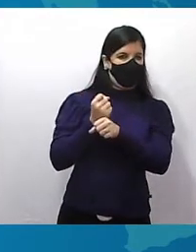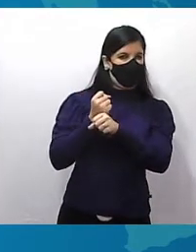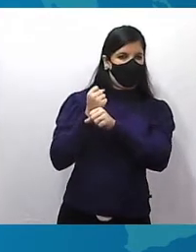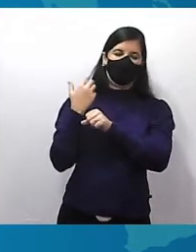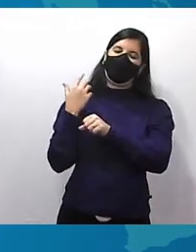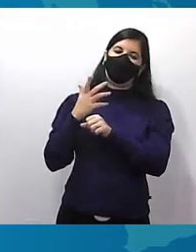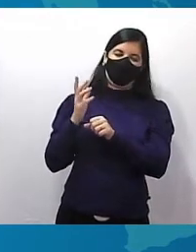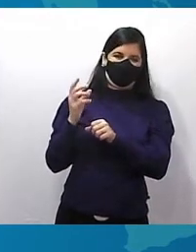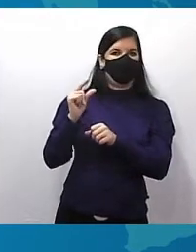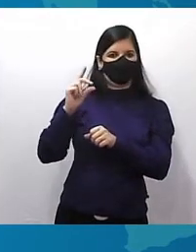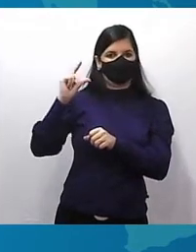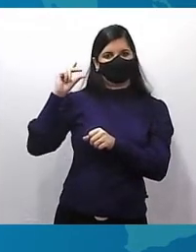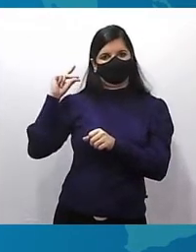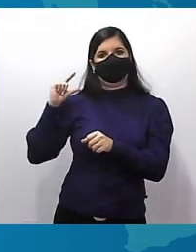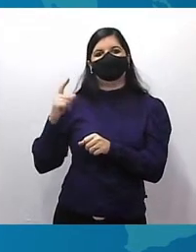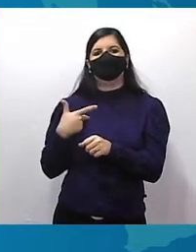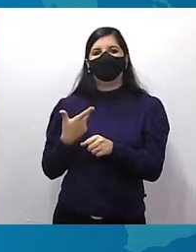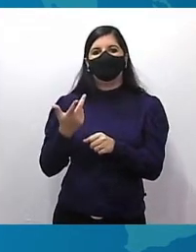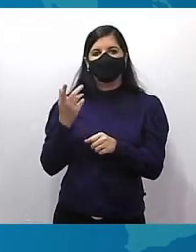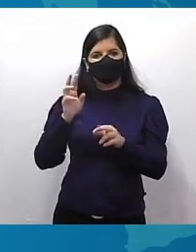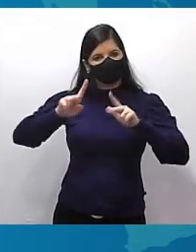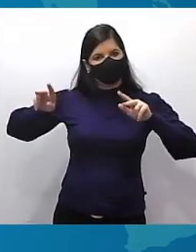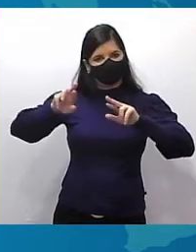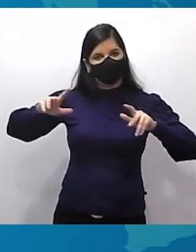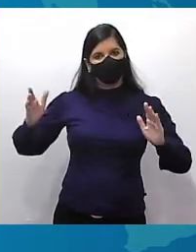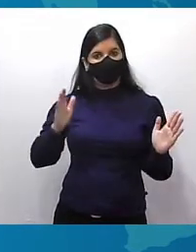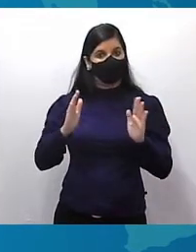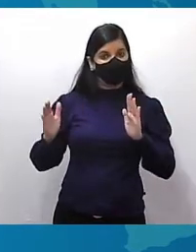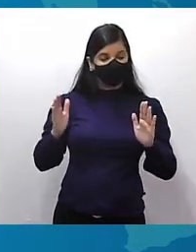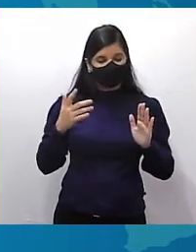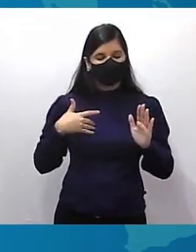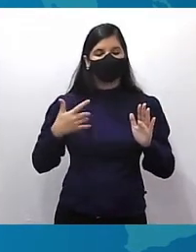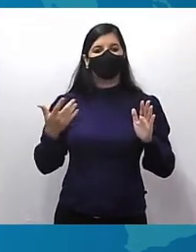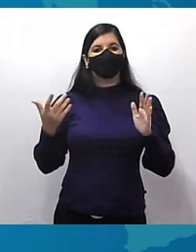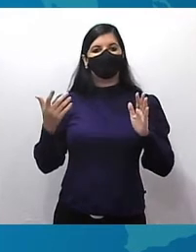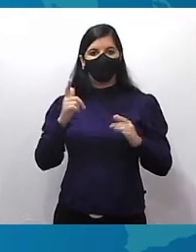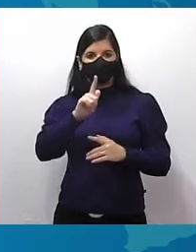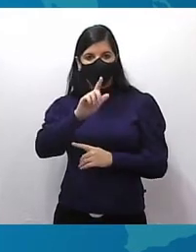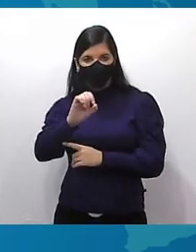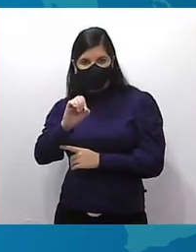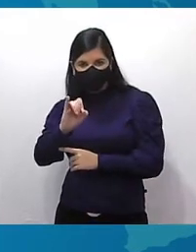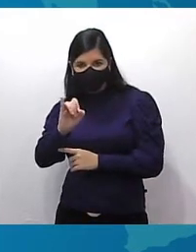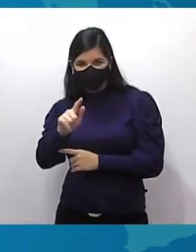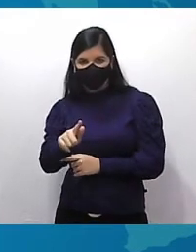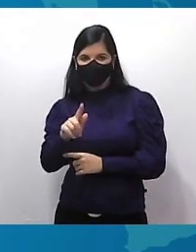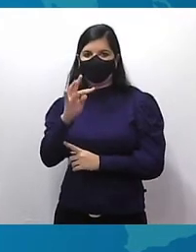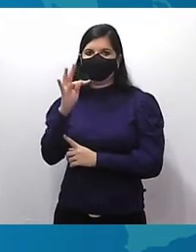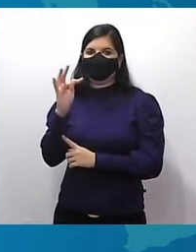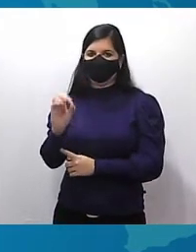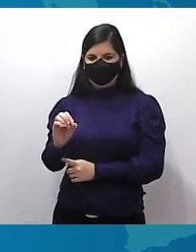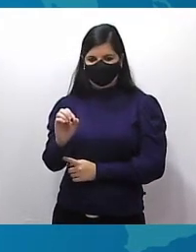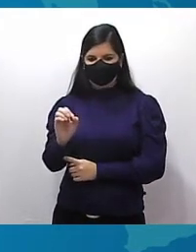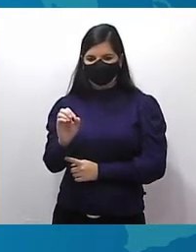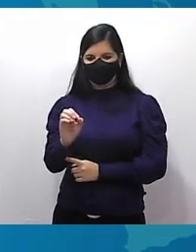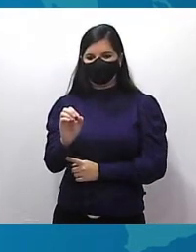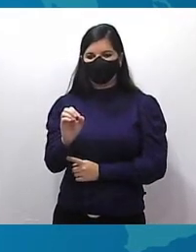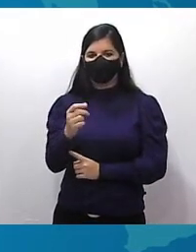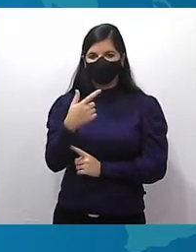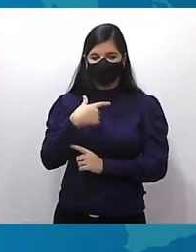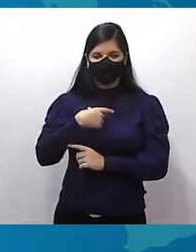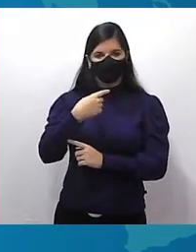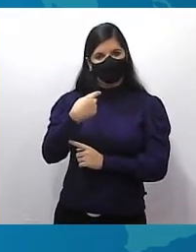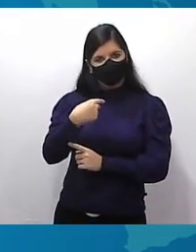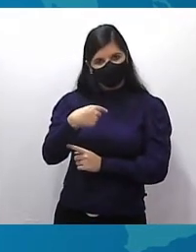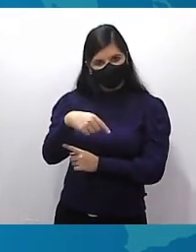de registro. Essa é a diferença legal da gente pensar o nosso going to. Esse going to é indo